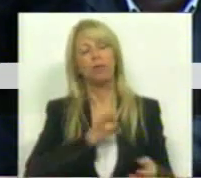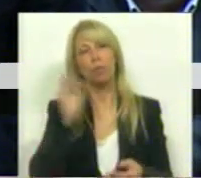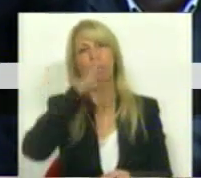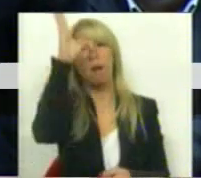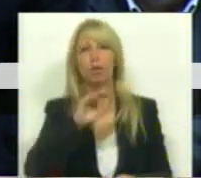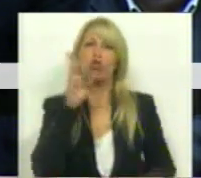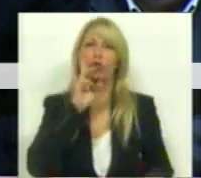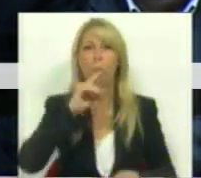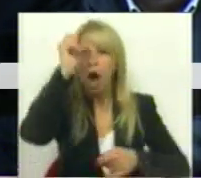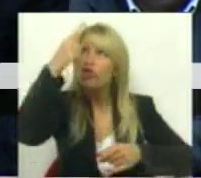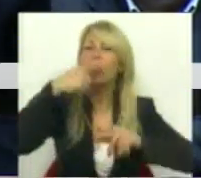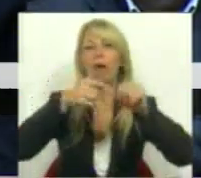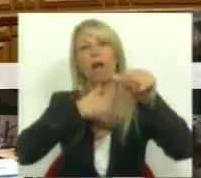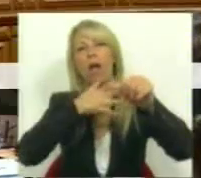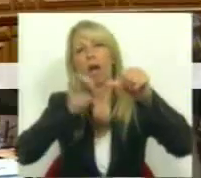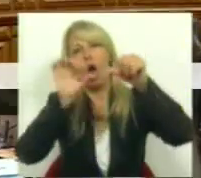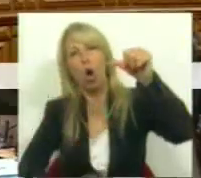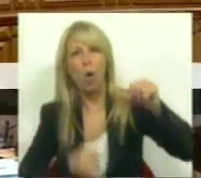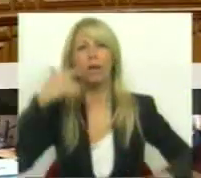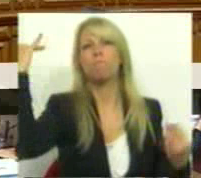contada, não tem nada de realismo.